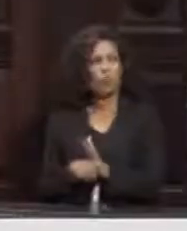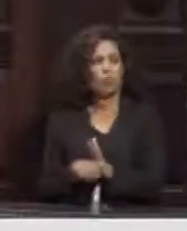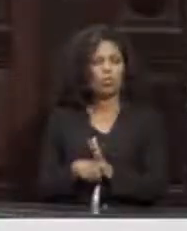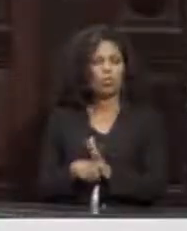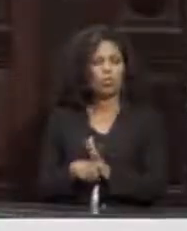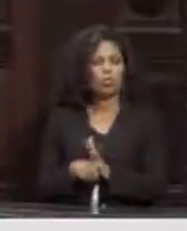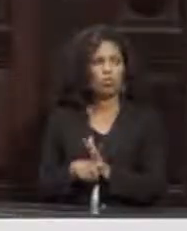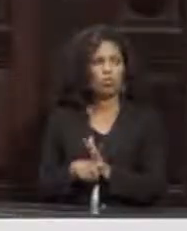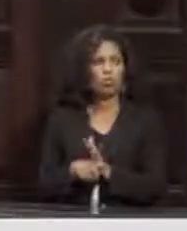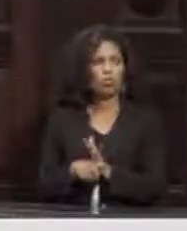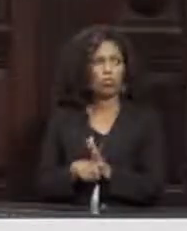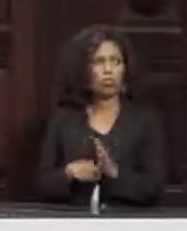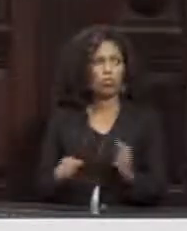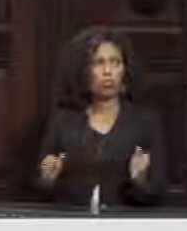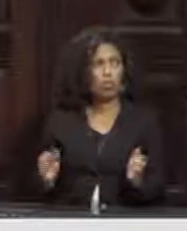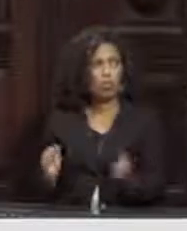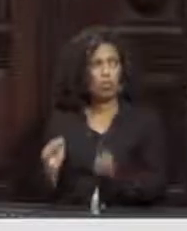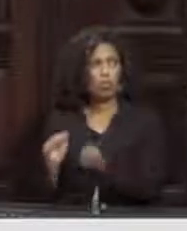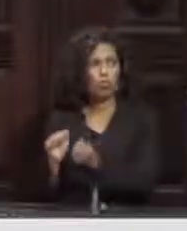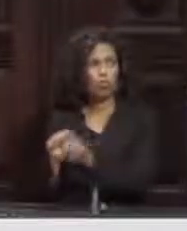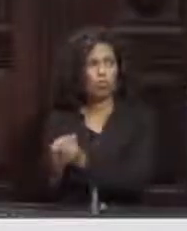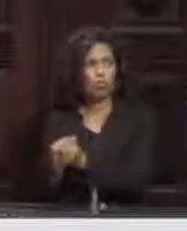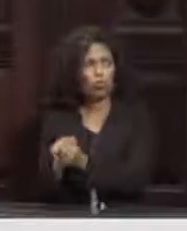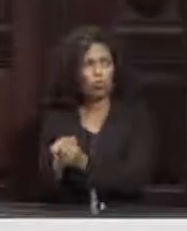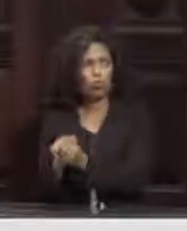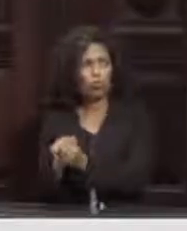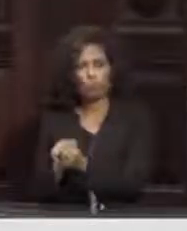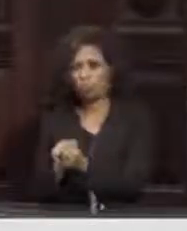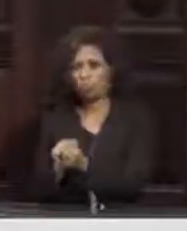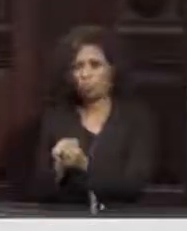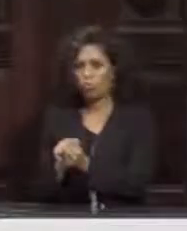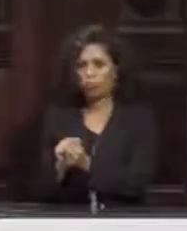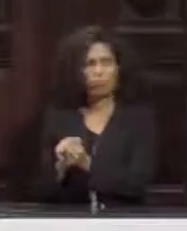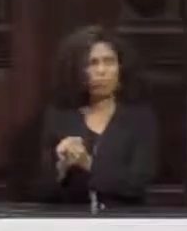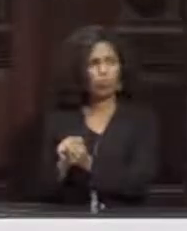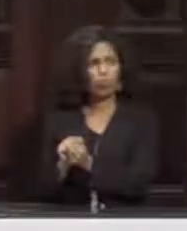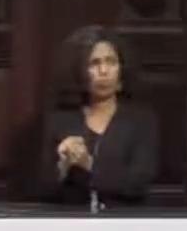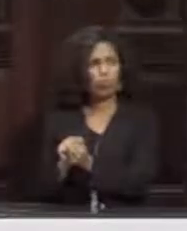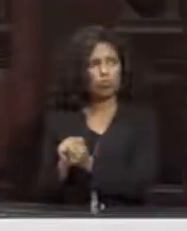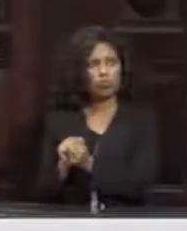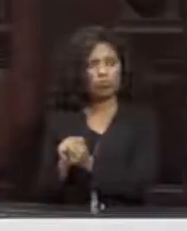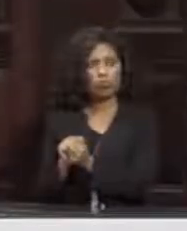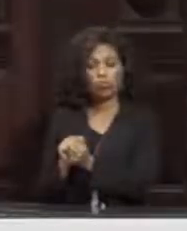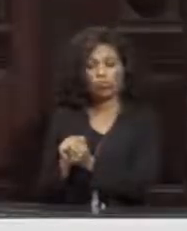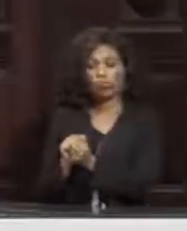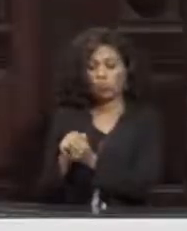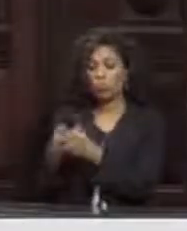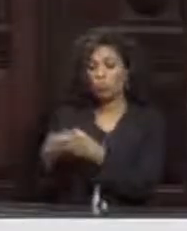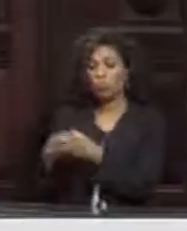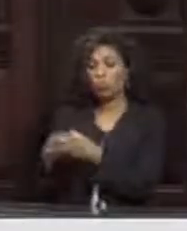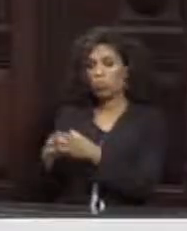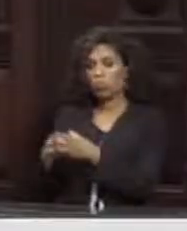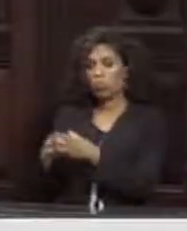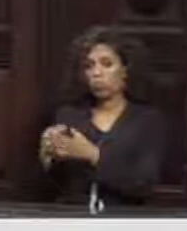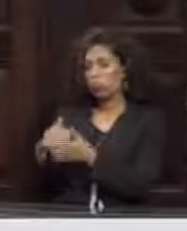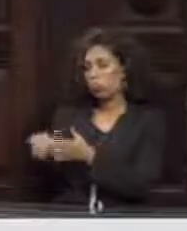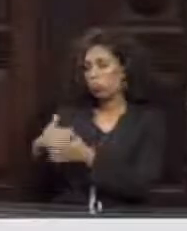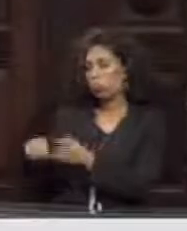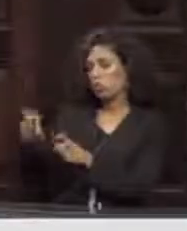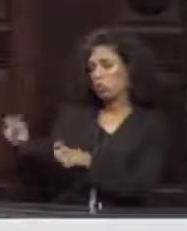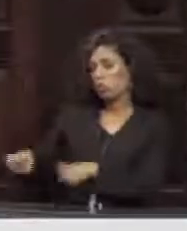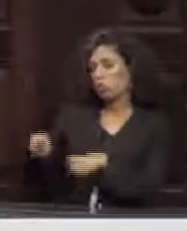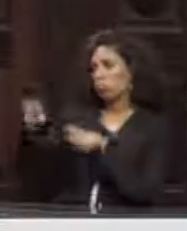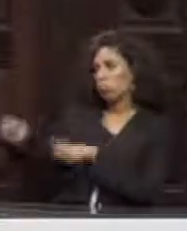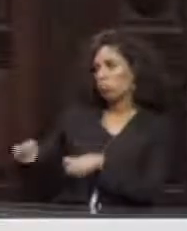incorpora uma avaliação dos instrumentos disponíveis na própria Secretaria de Fazenda. Qual tem sido o